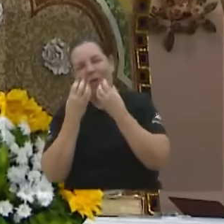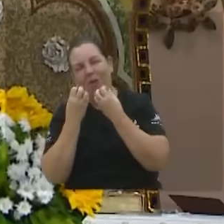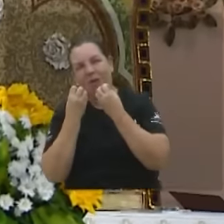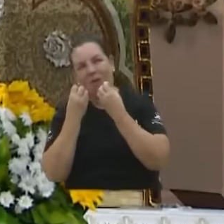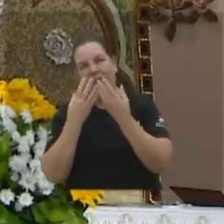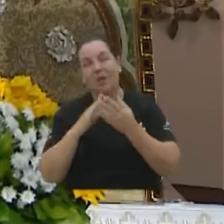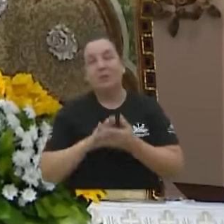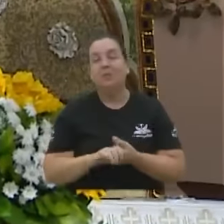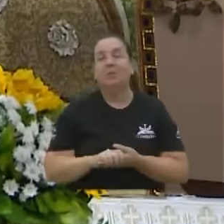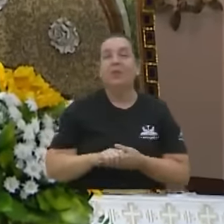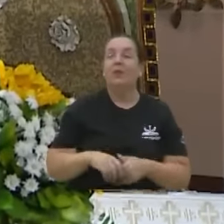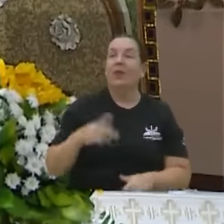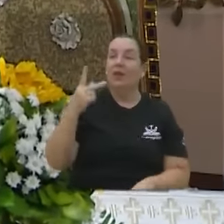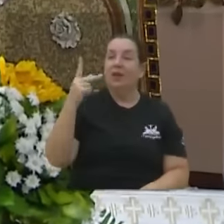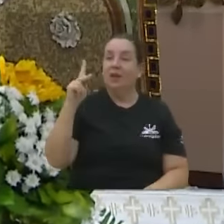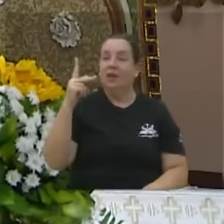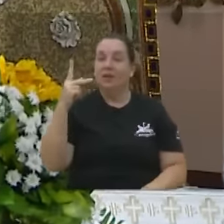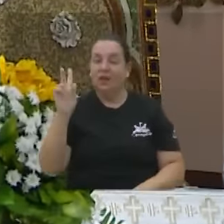bom.